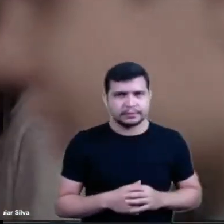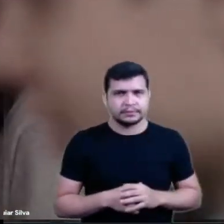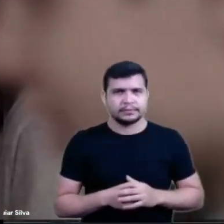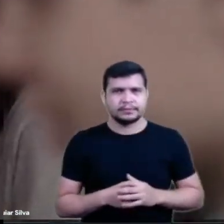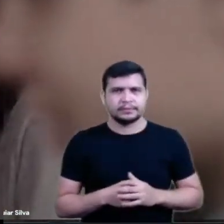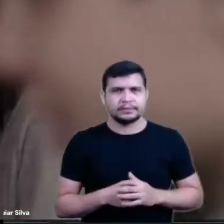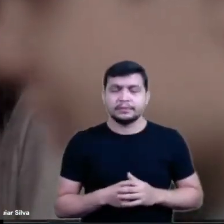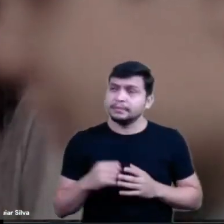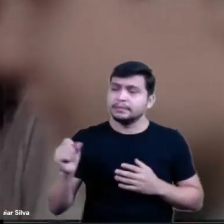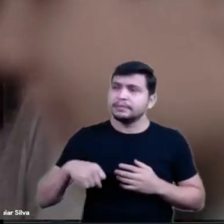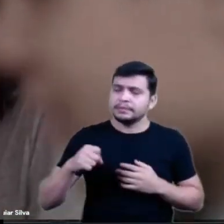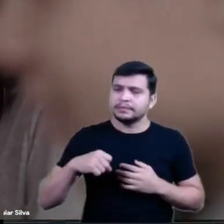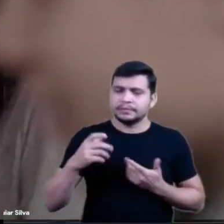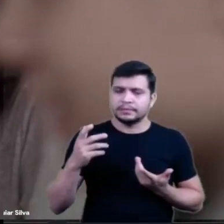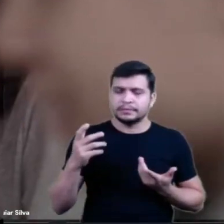Ouvi.